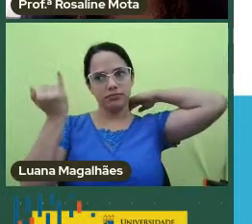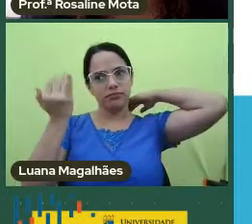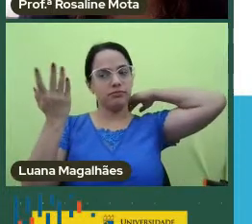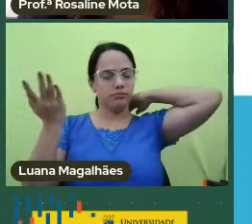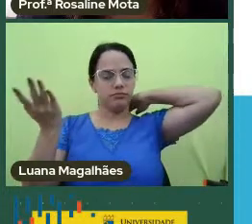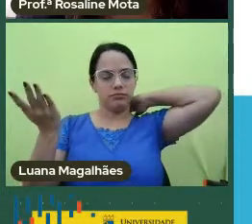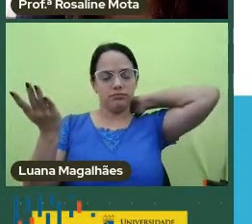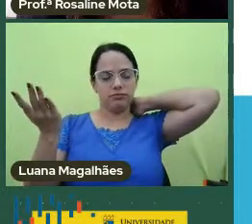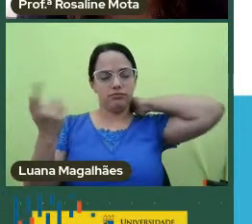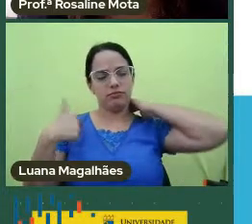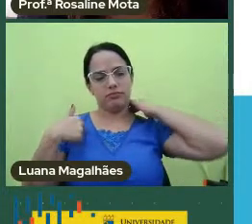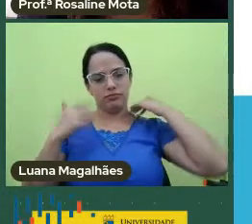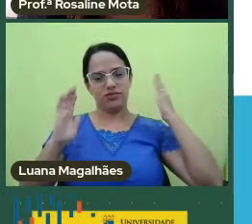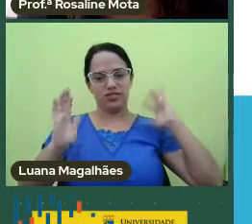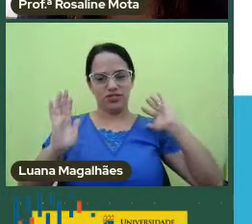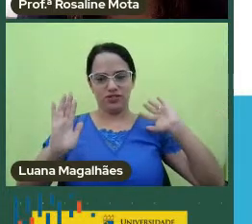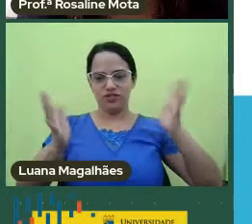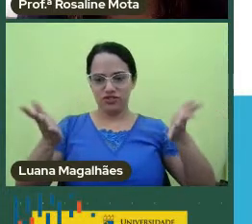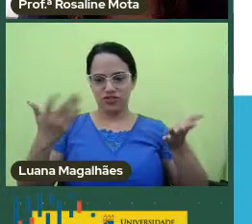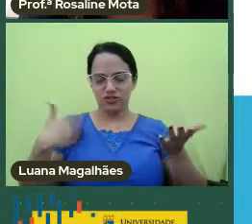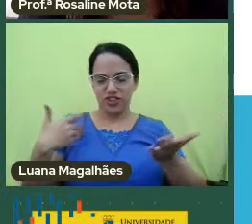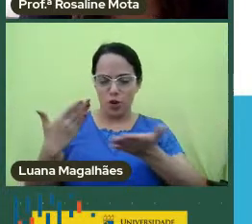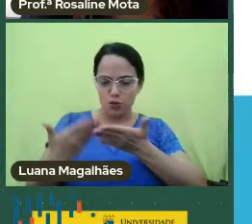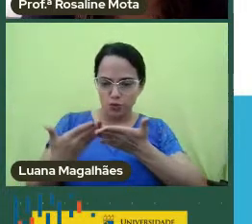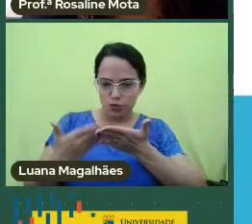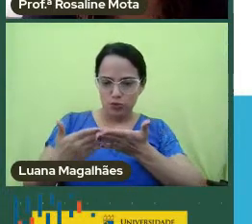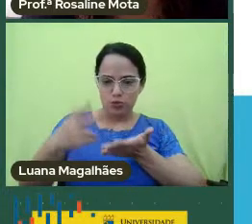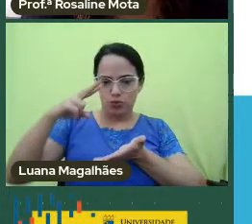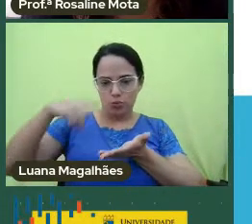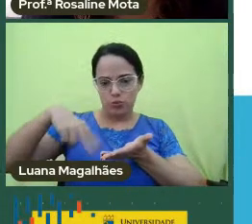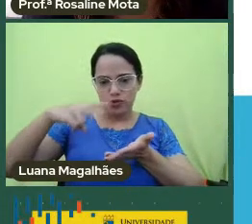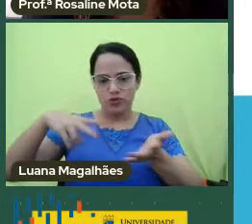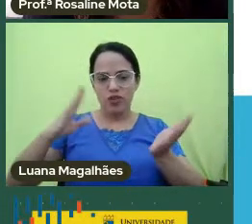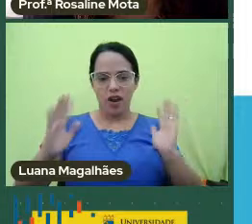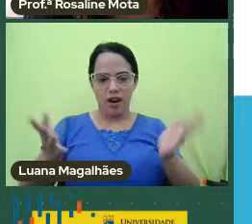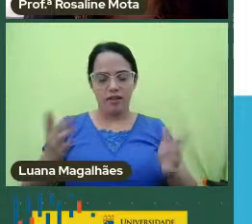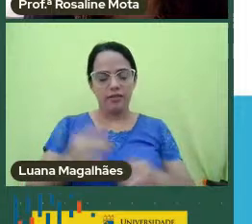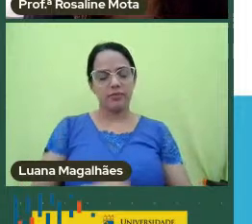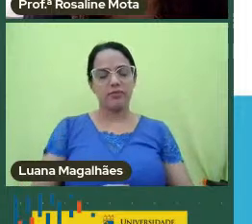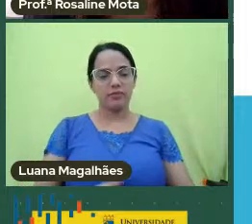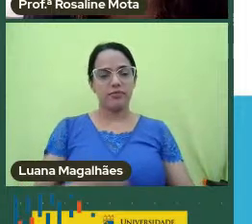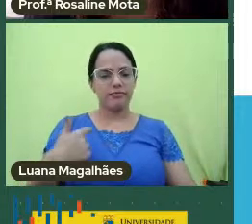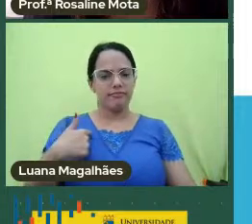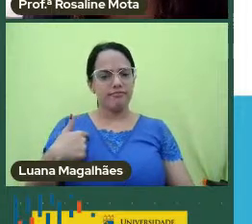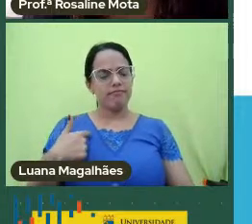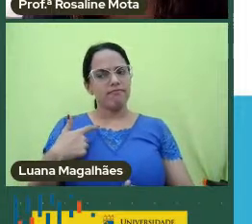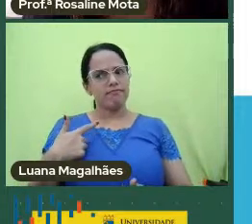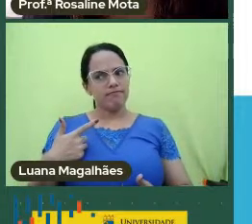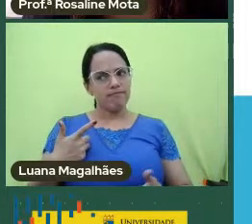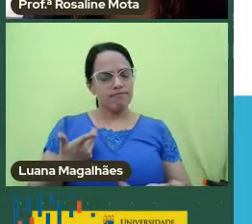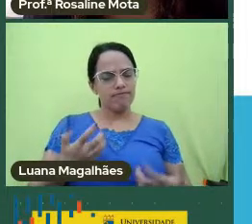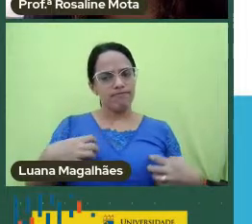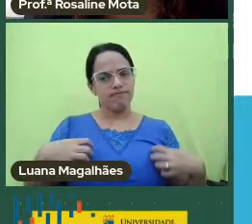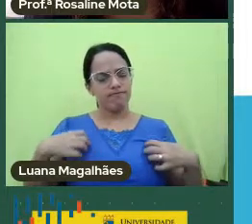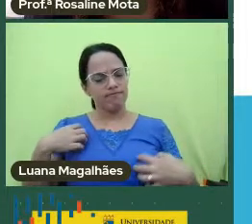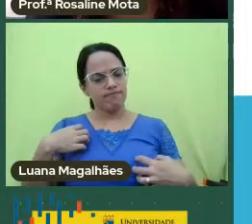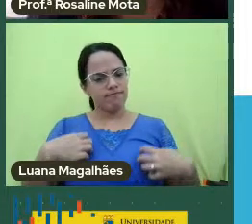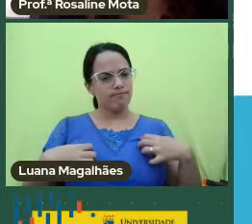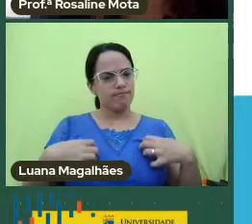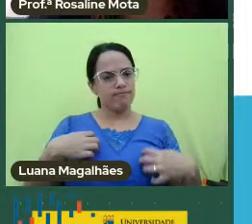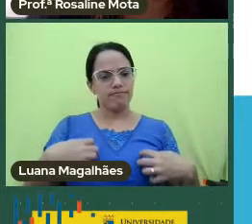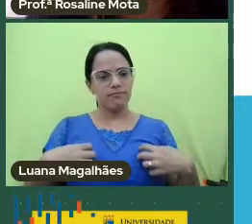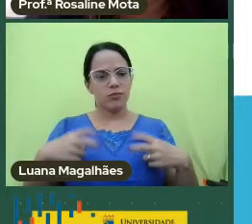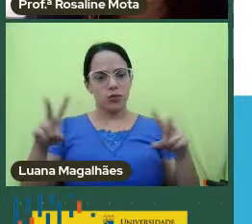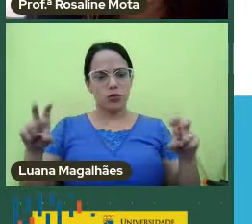sobre a qual eu já me debrucei em alguns momentos e que eu tenho uma grande inquietude também, que é a questão das